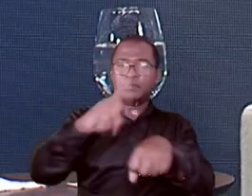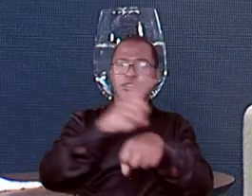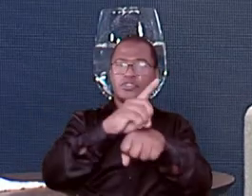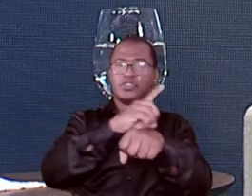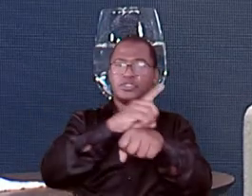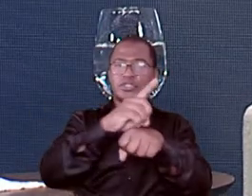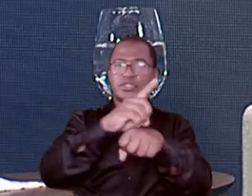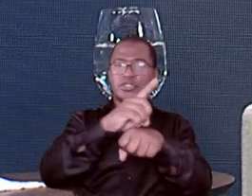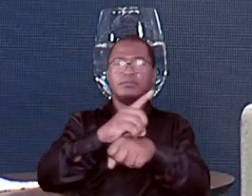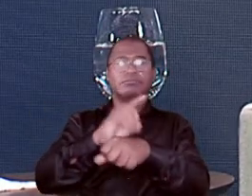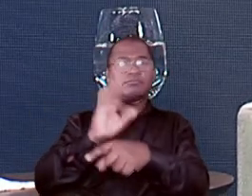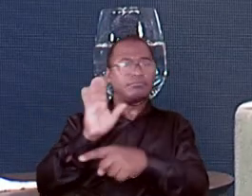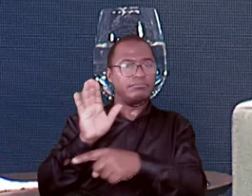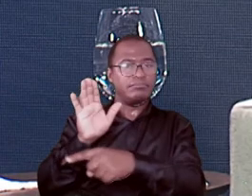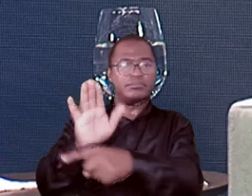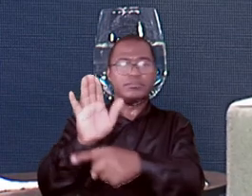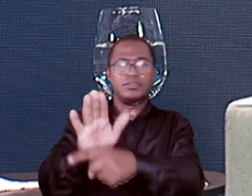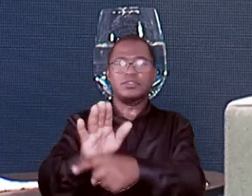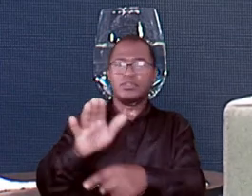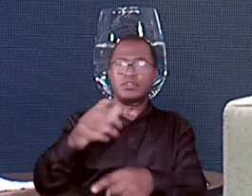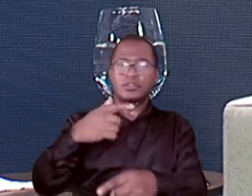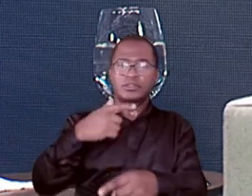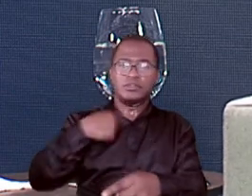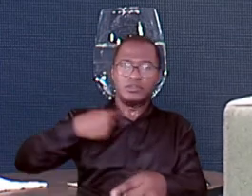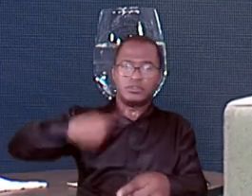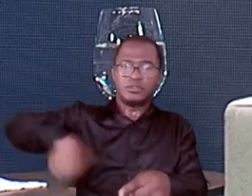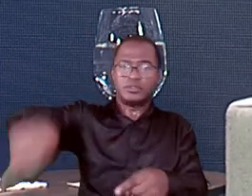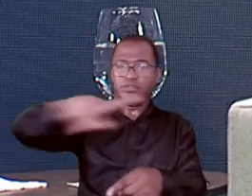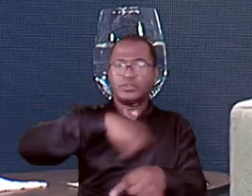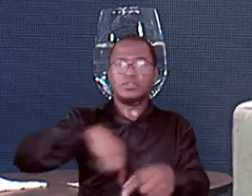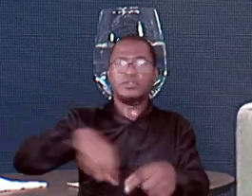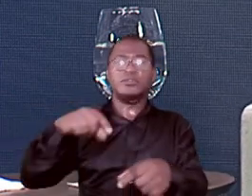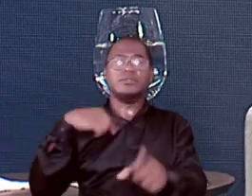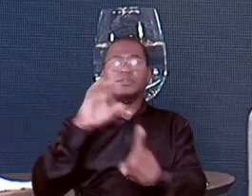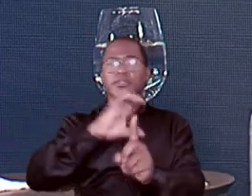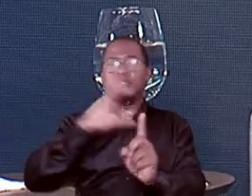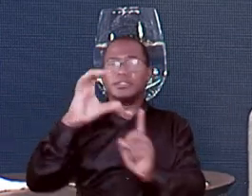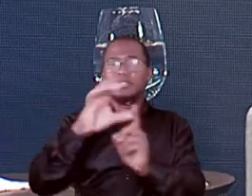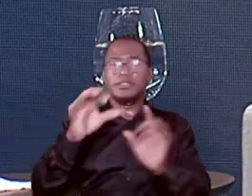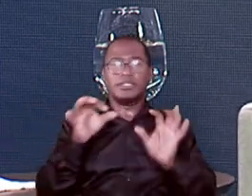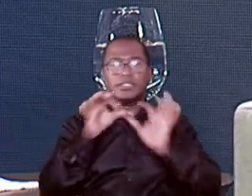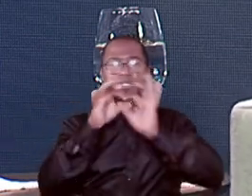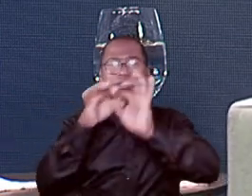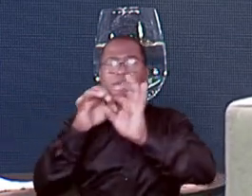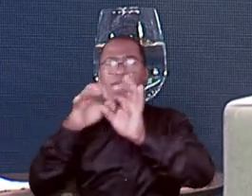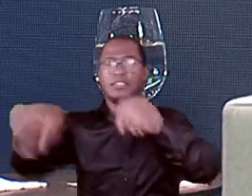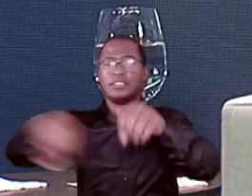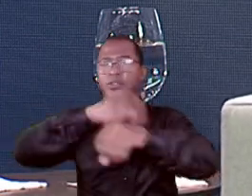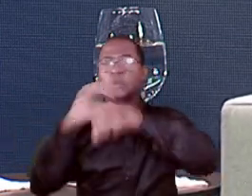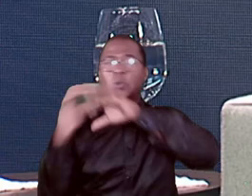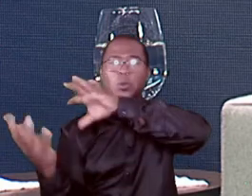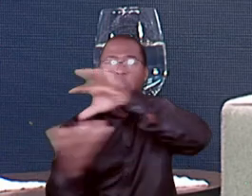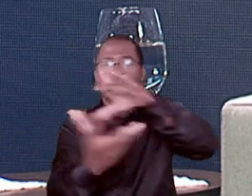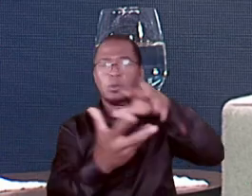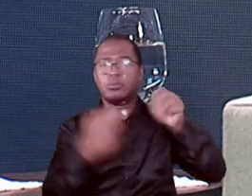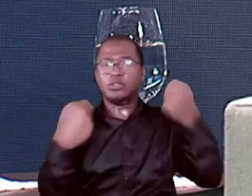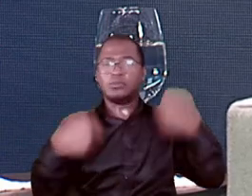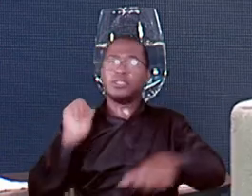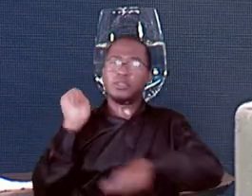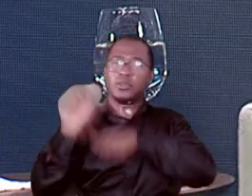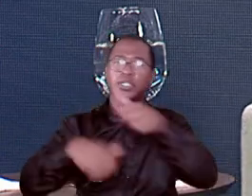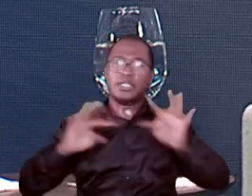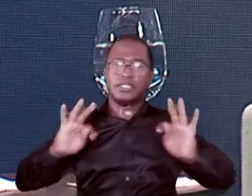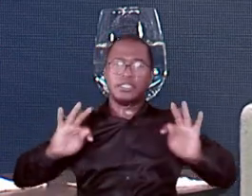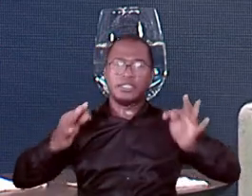os nossos clientes eles têm que estar conectados no mundo eles têm que ter capacidade tecnológica para que seus produtos possa